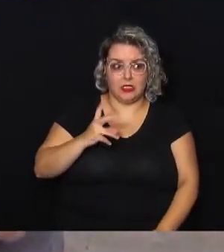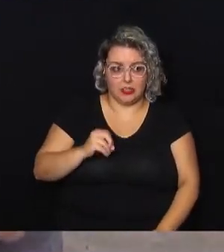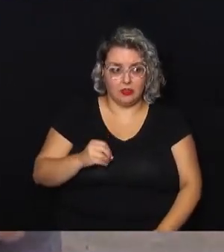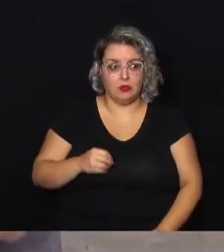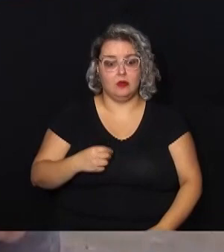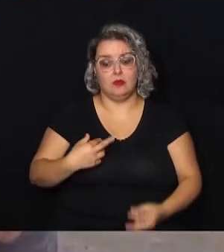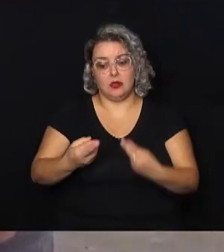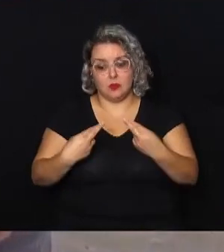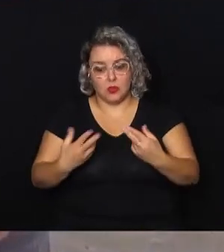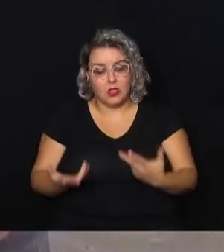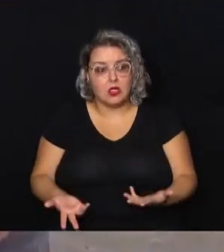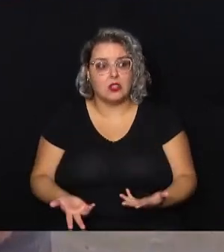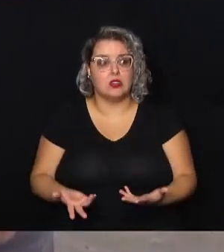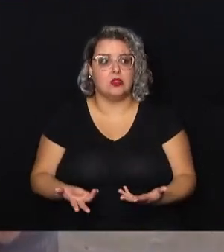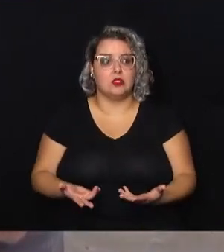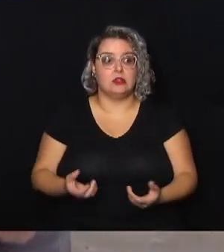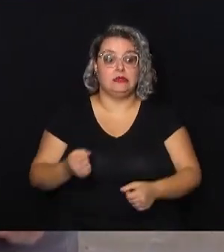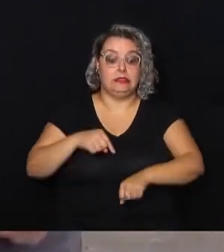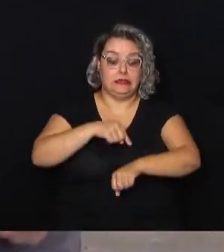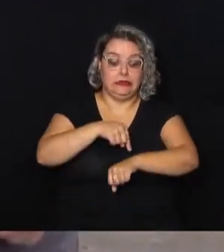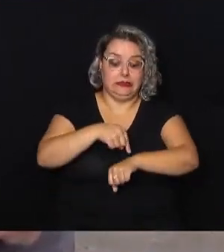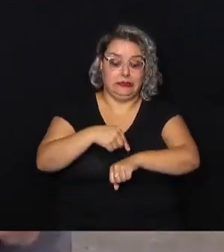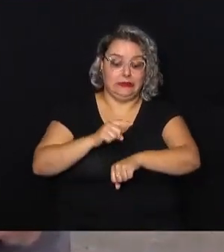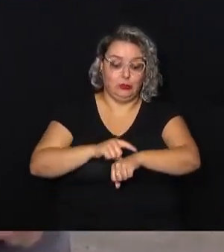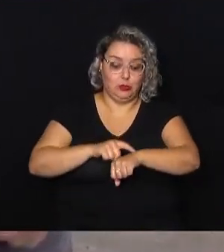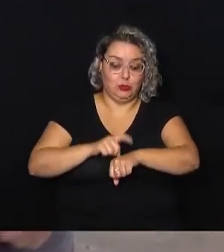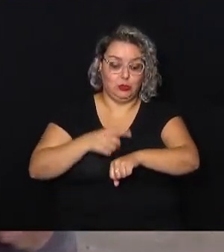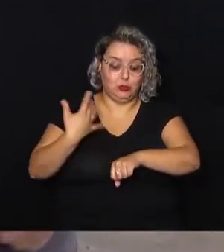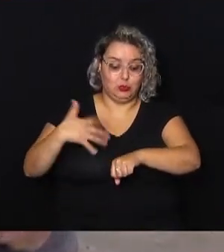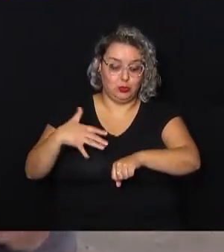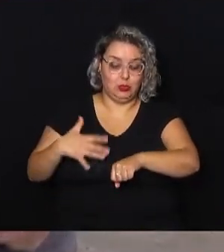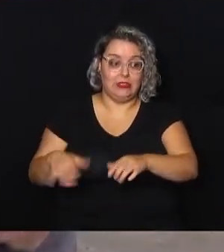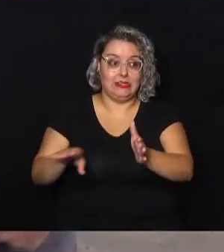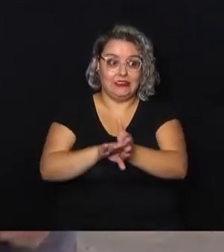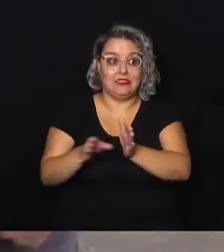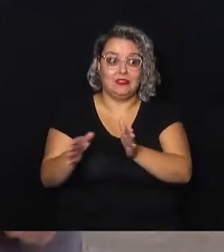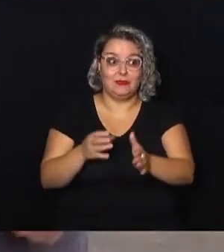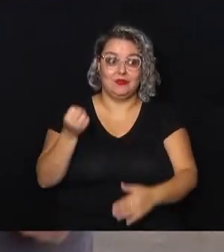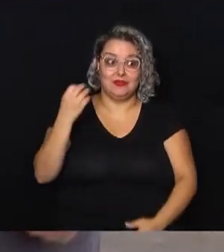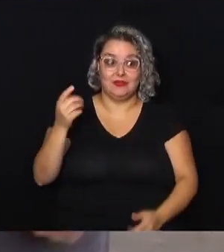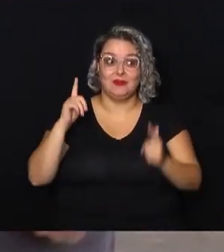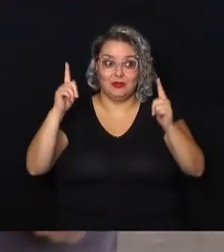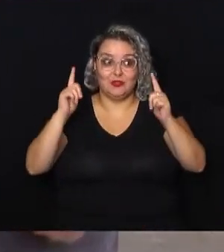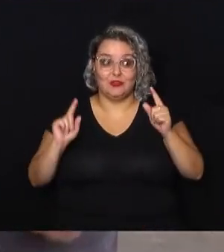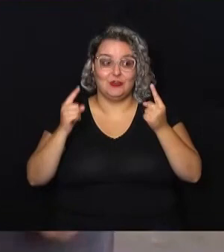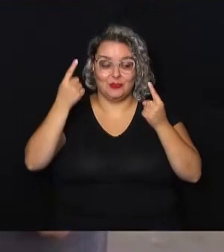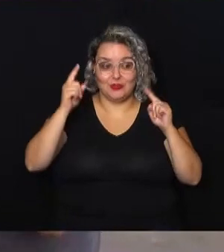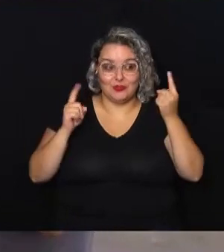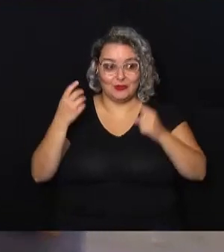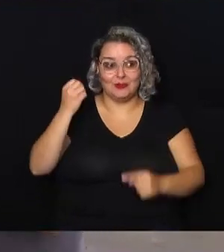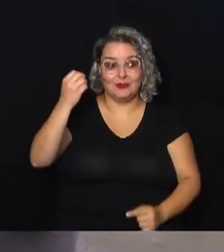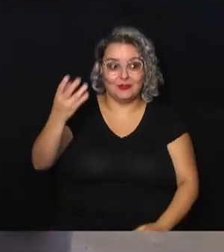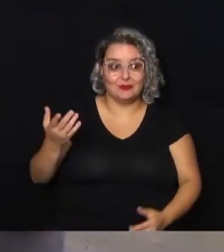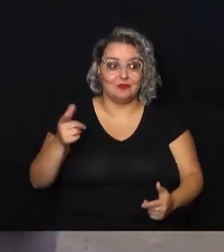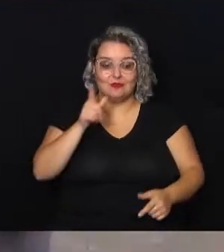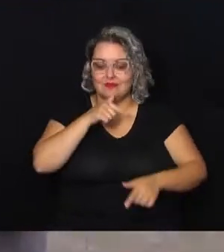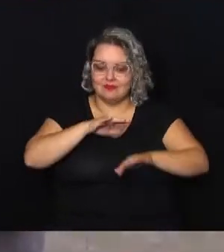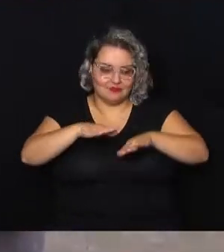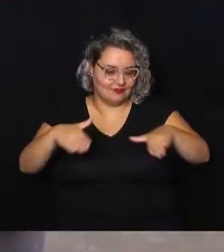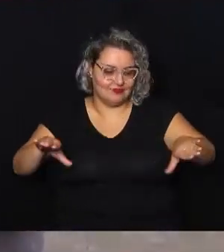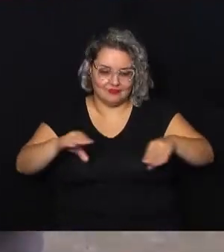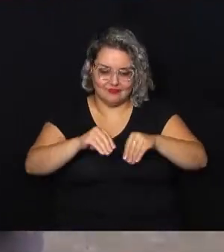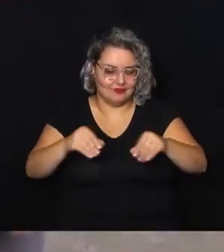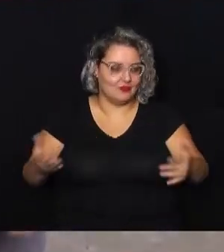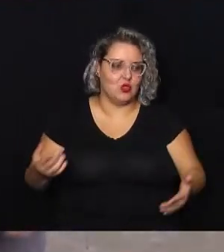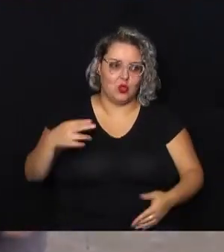né? Que está contando as horas, olhando no relógio, puxa vida, está chegando o momento aí de eu curtir o carnaval, de eu viajar para a praia ou para